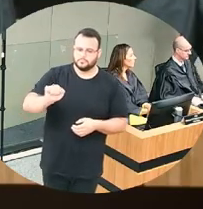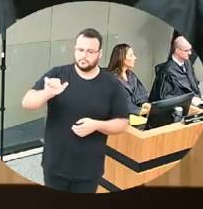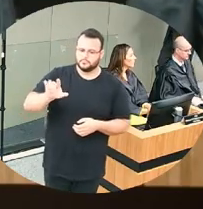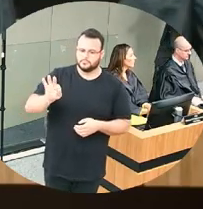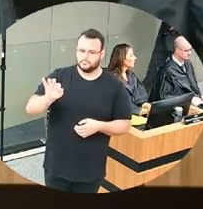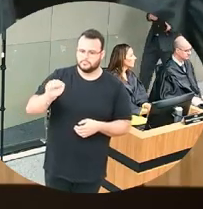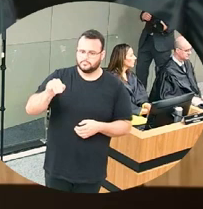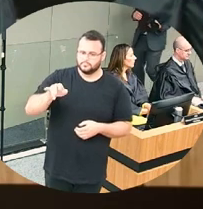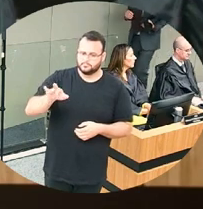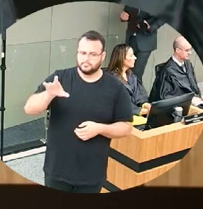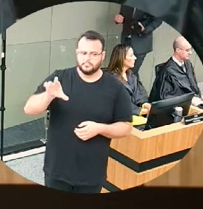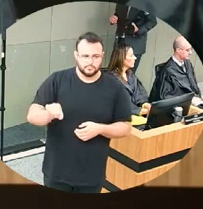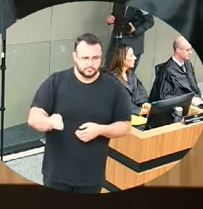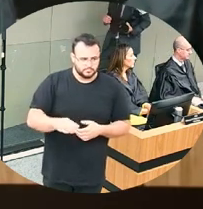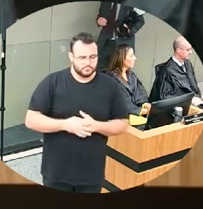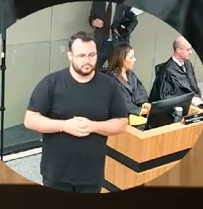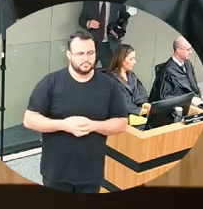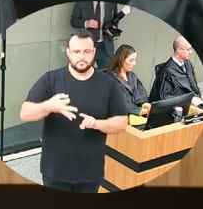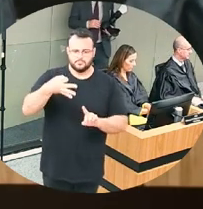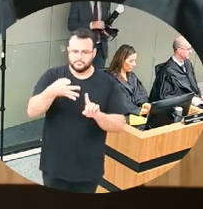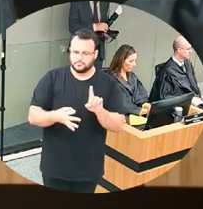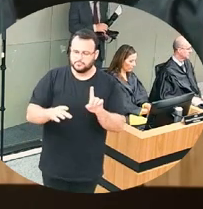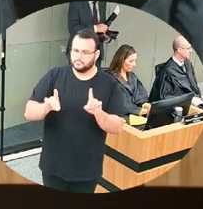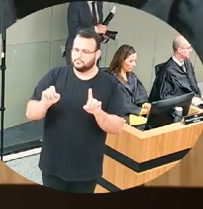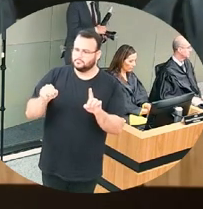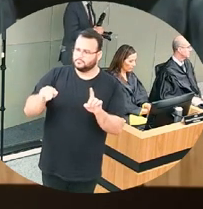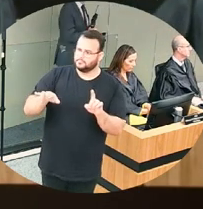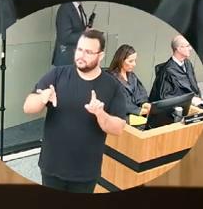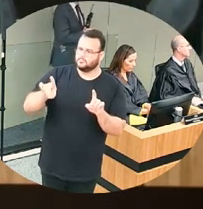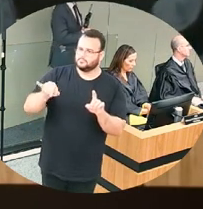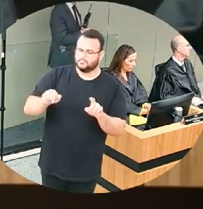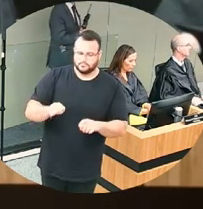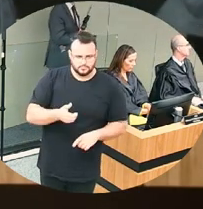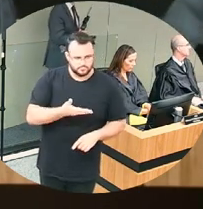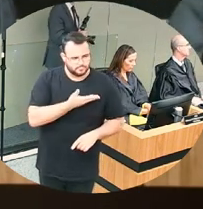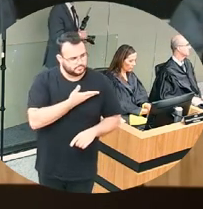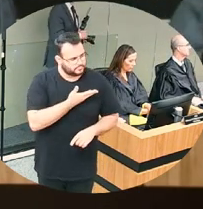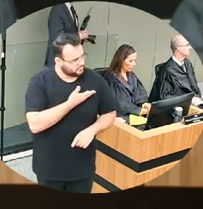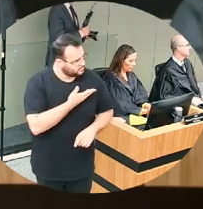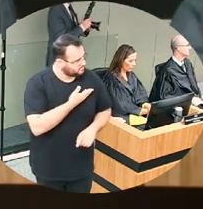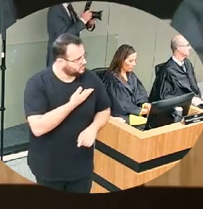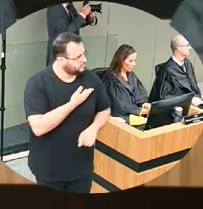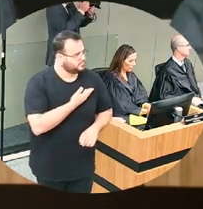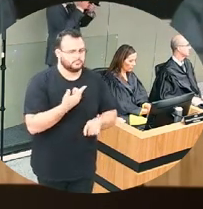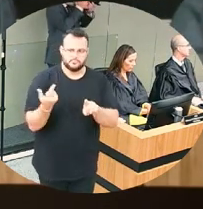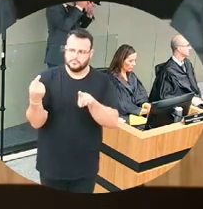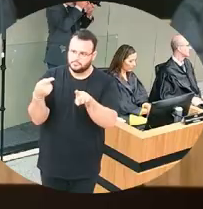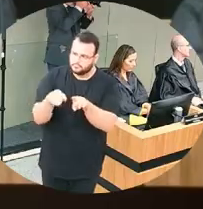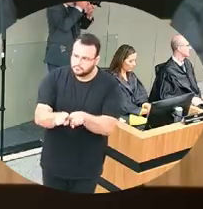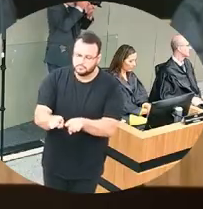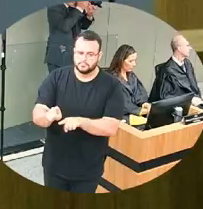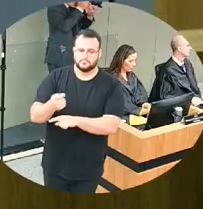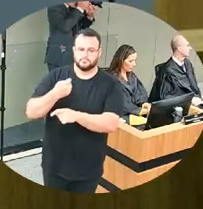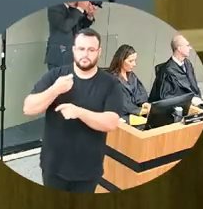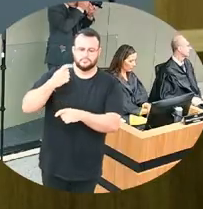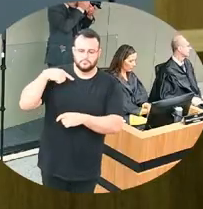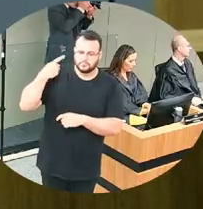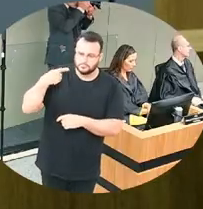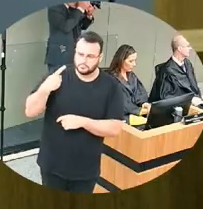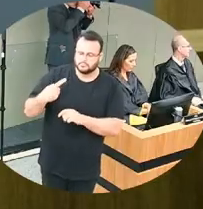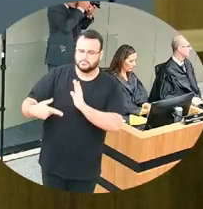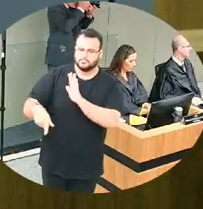Altamiro Desembargador de narte um outro grande amigo e parceiro da advocacia